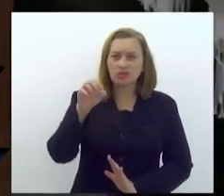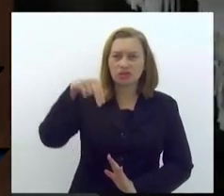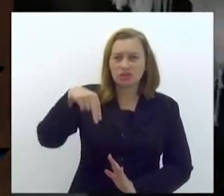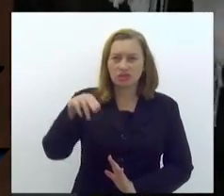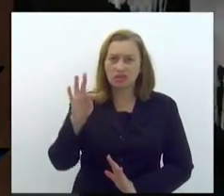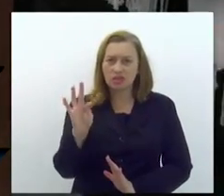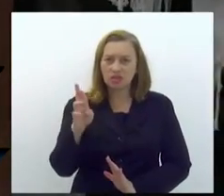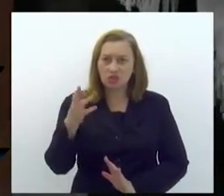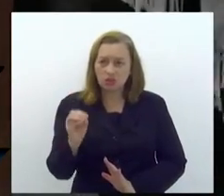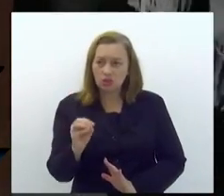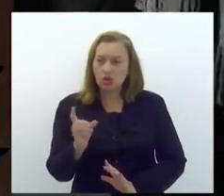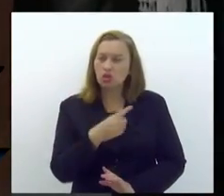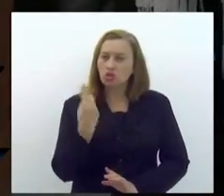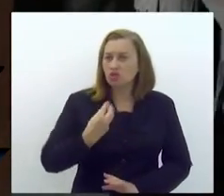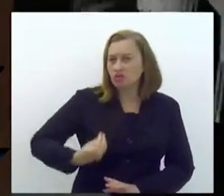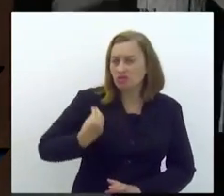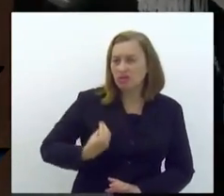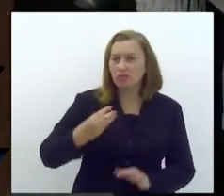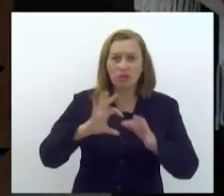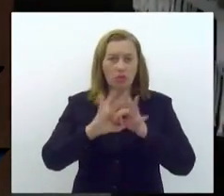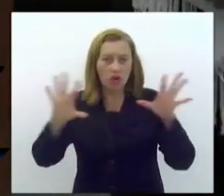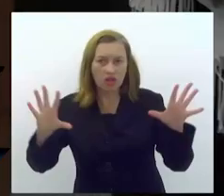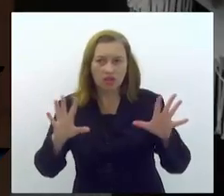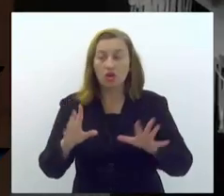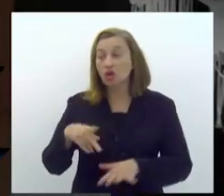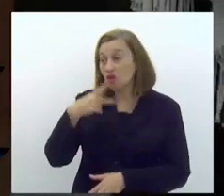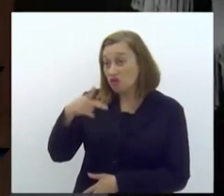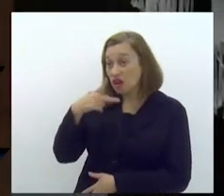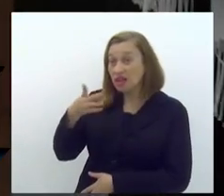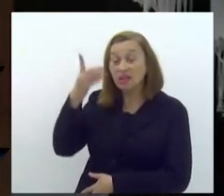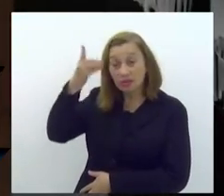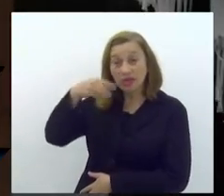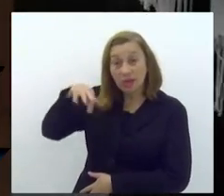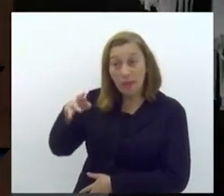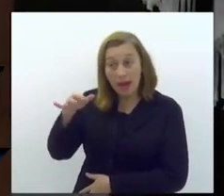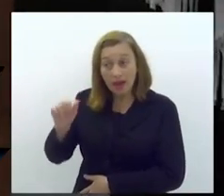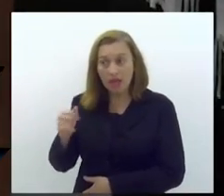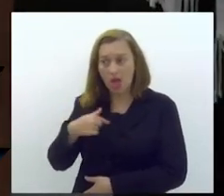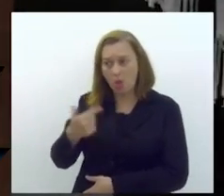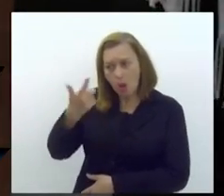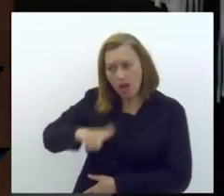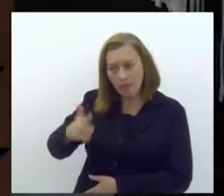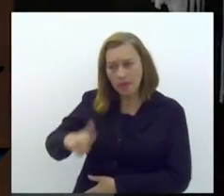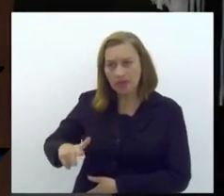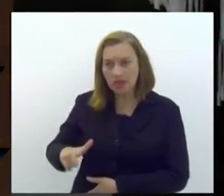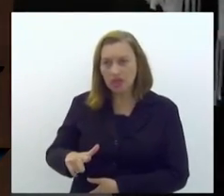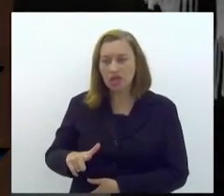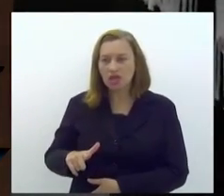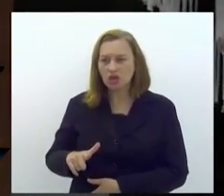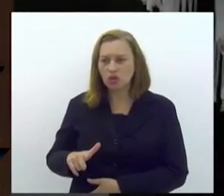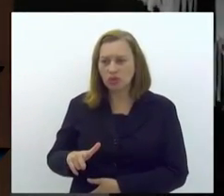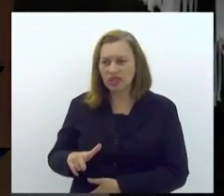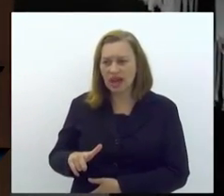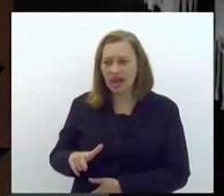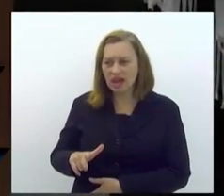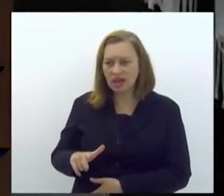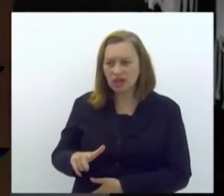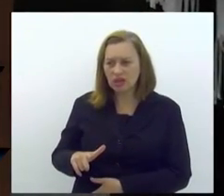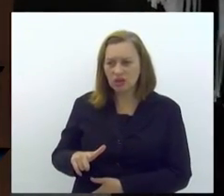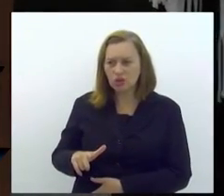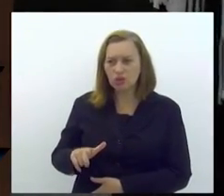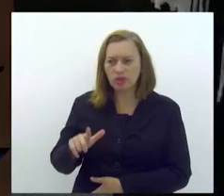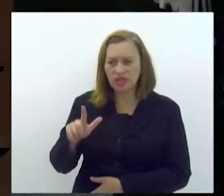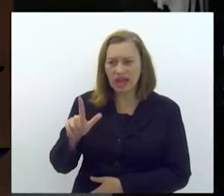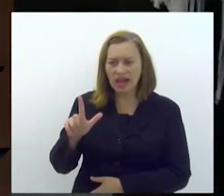democracia o que eu falei Maria deputada Marina Eu repito ali Lumiar existe é